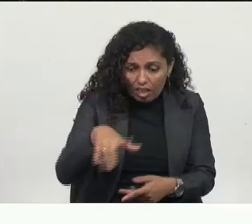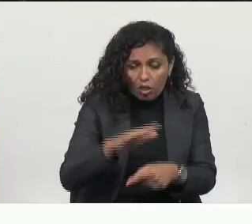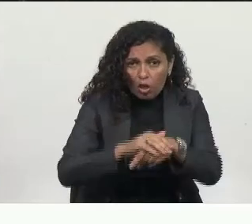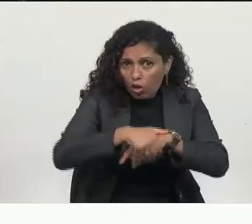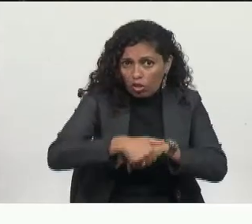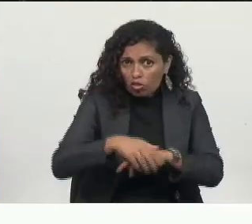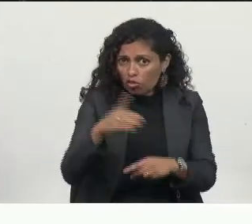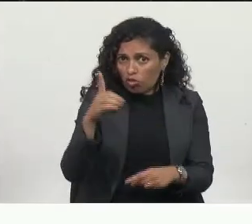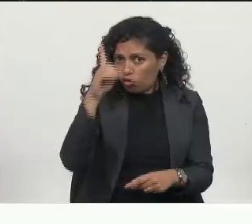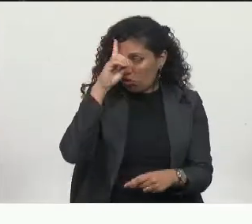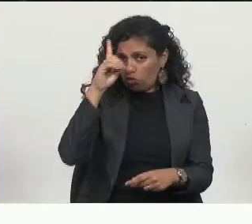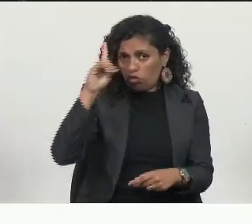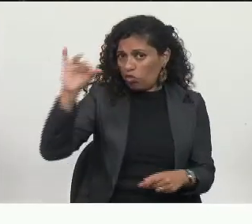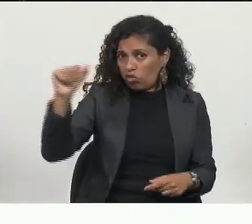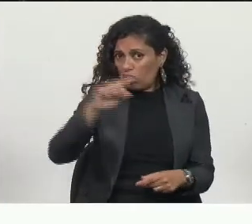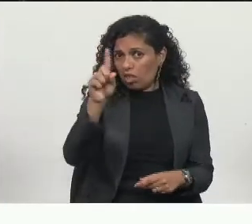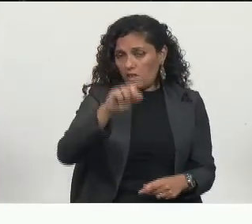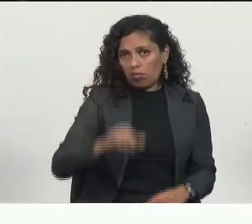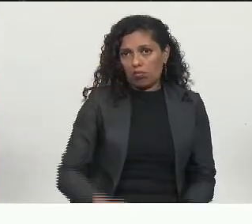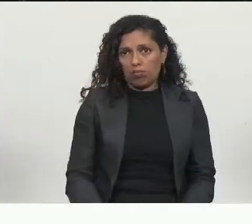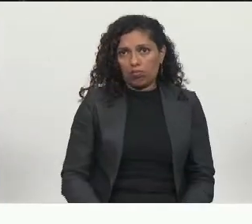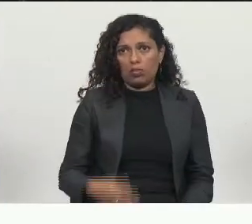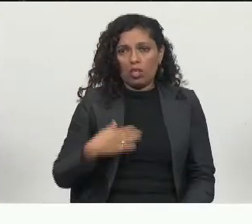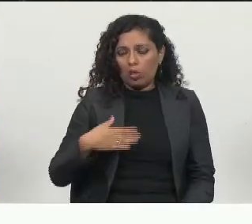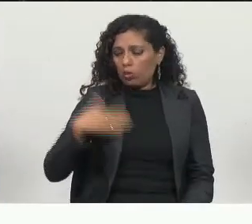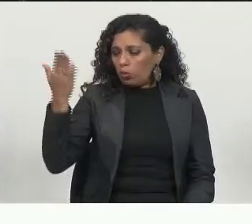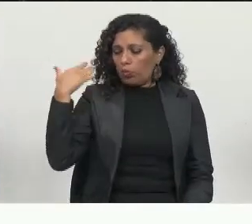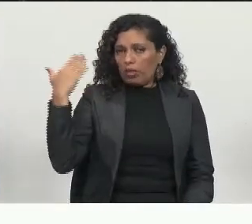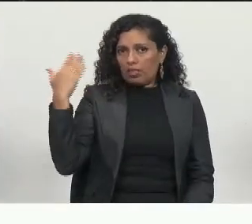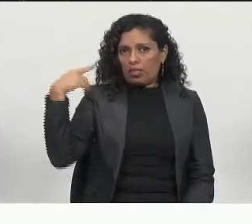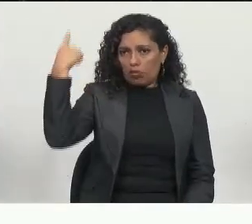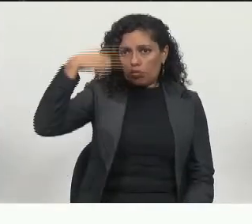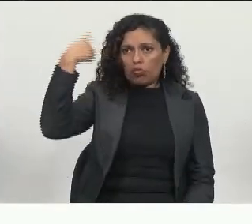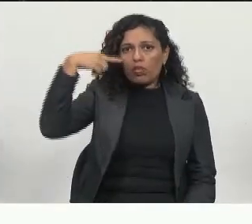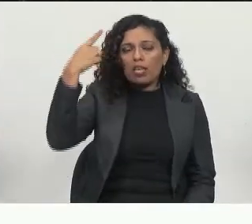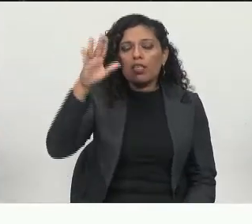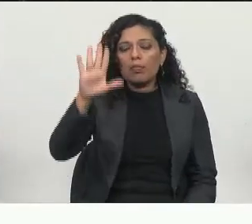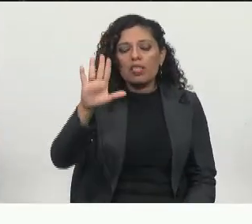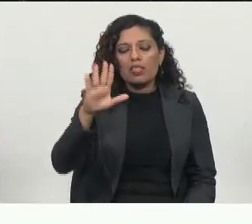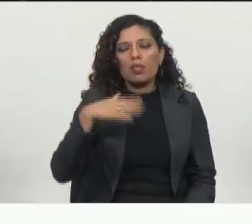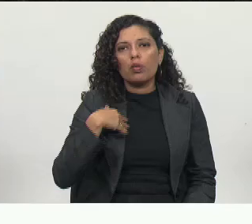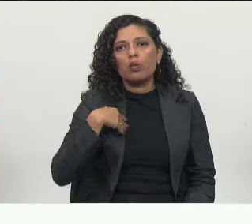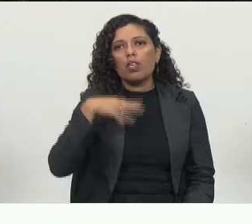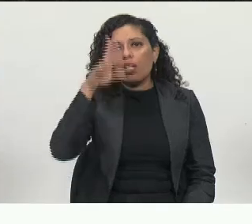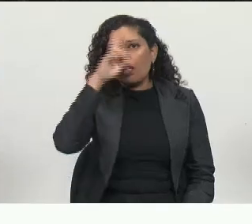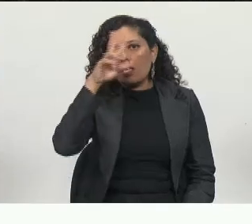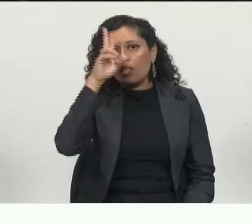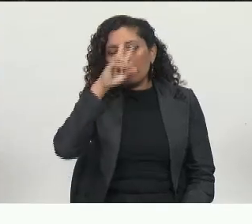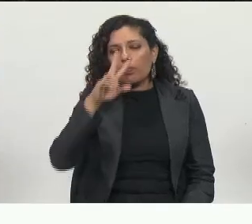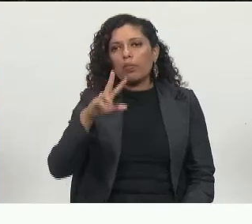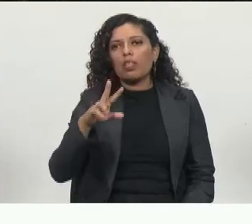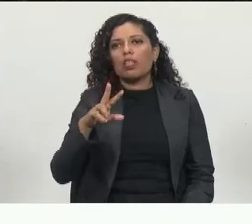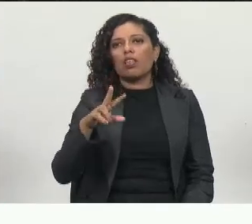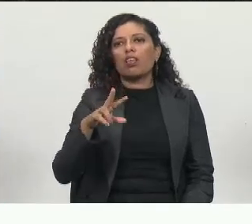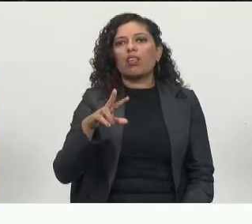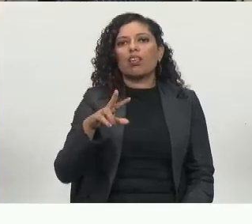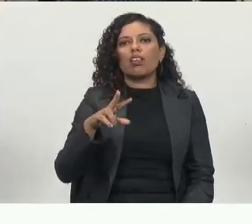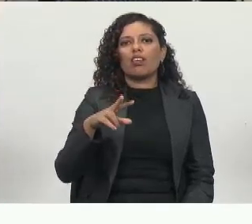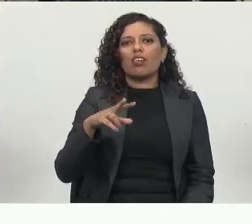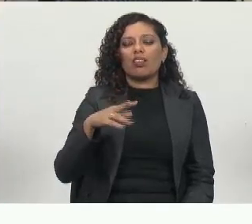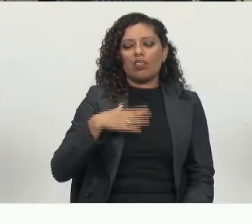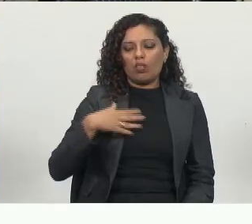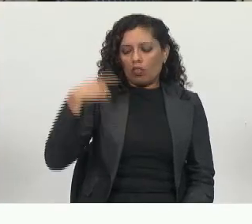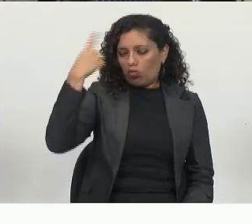razão. Obrigado. Entendeu? Eu não advogo mais há muito tempo, porque eu sou concursado, mas eu quis relembrar meus tempos de advocacia, eu fiz a sua defesa. Mas se